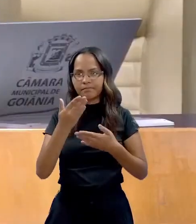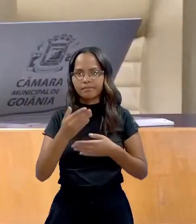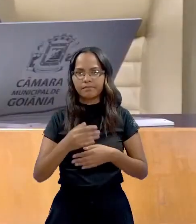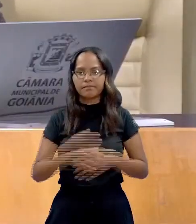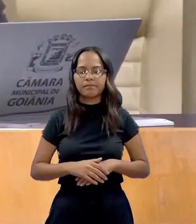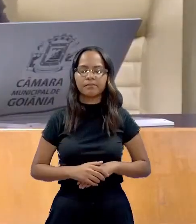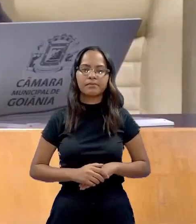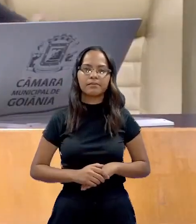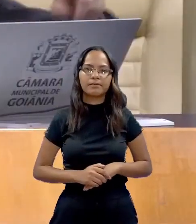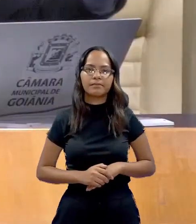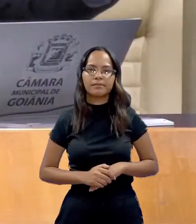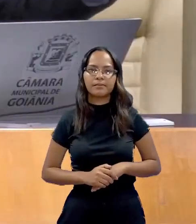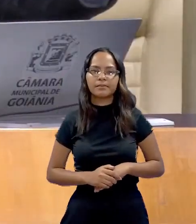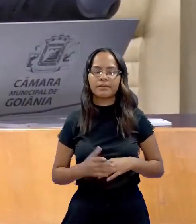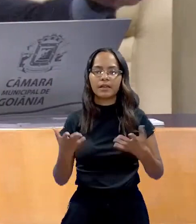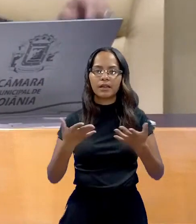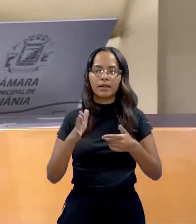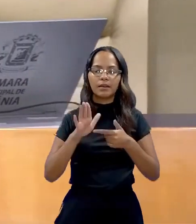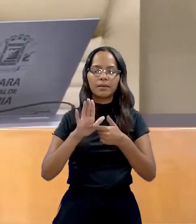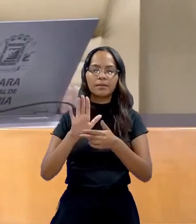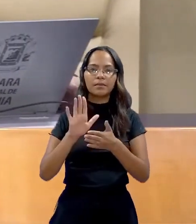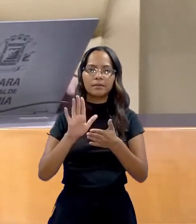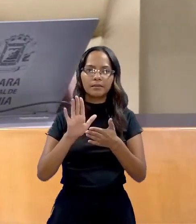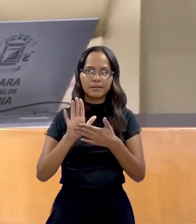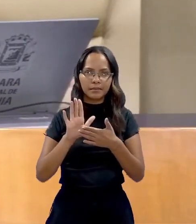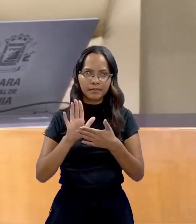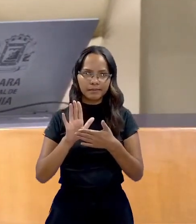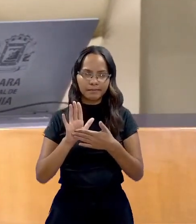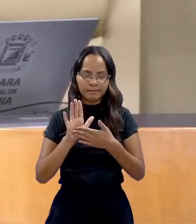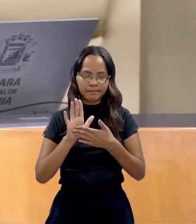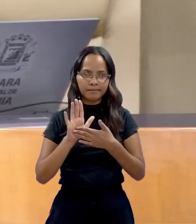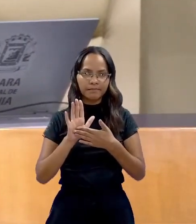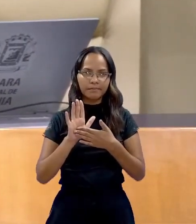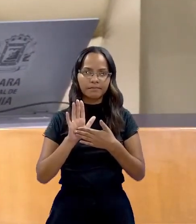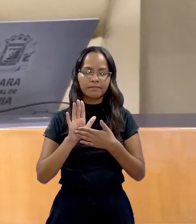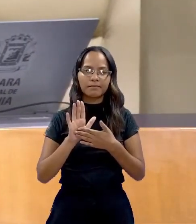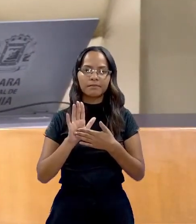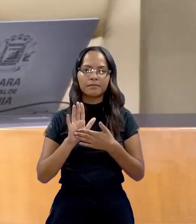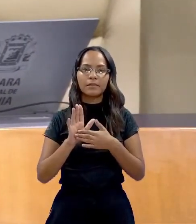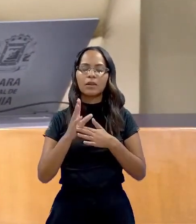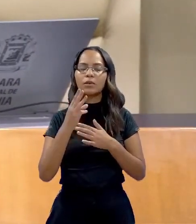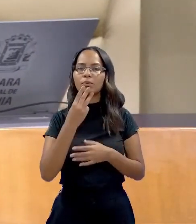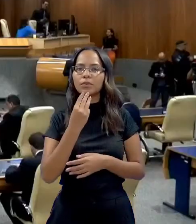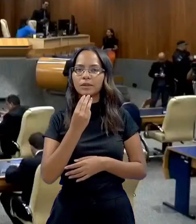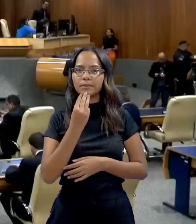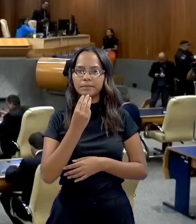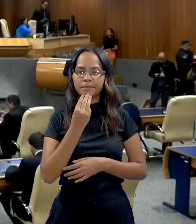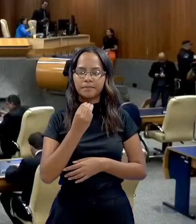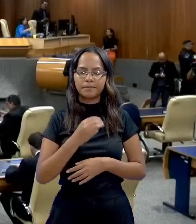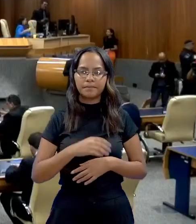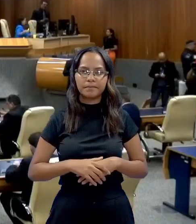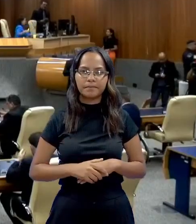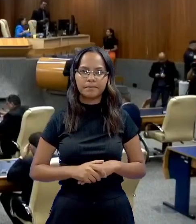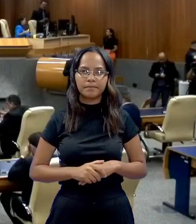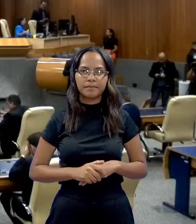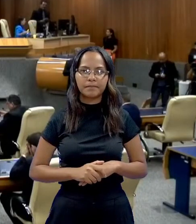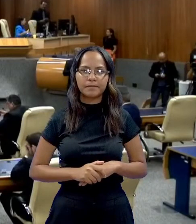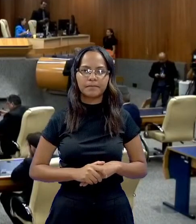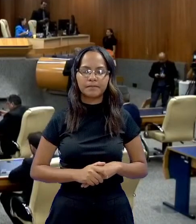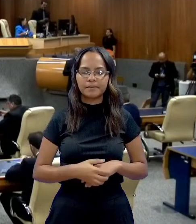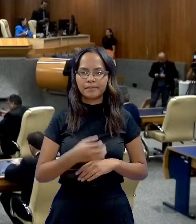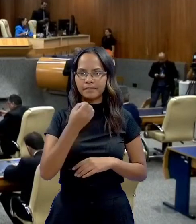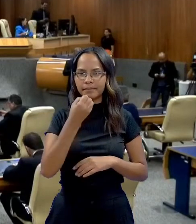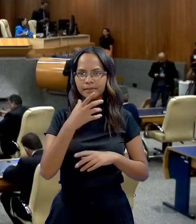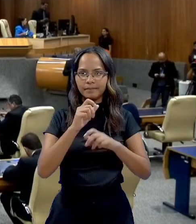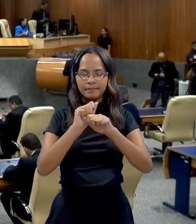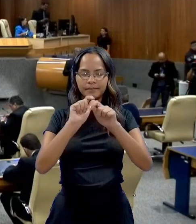Senhoras e senhores, momento é destinado à apresentação de matérias. Vereador William Veloso. Bom dia, senhor presidente. Bom dia,